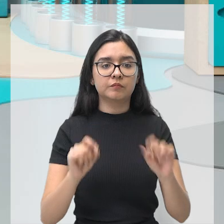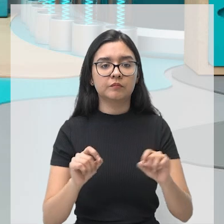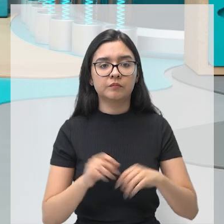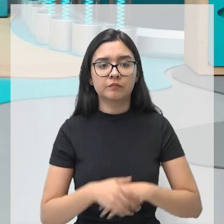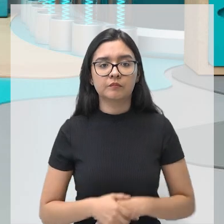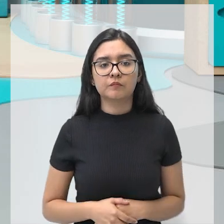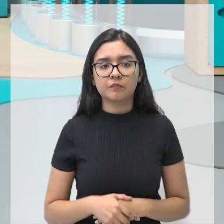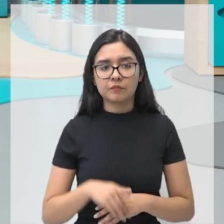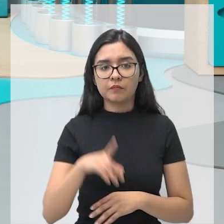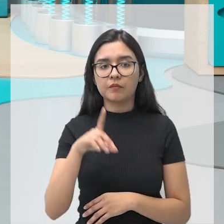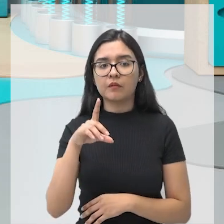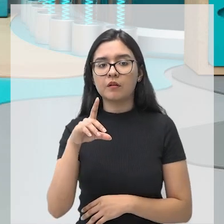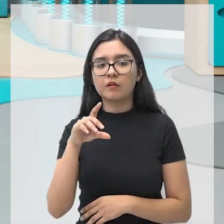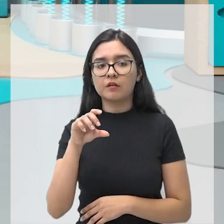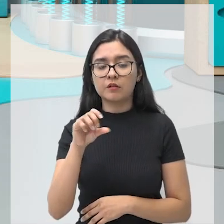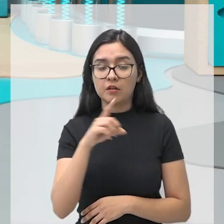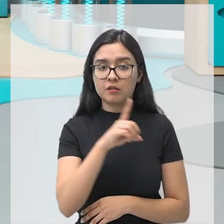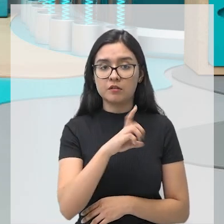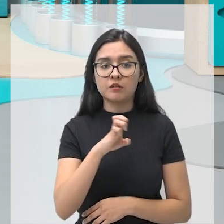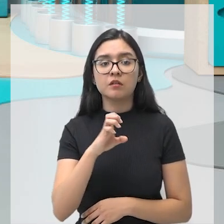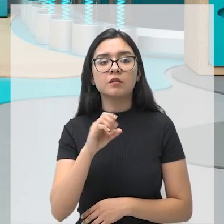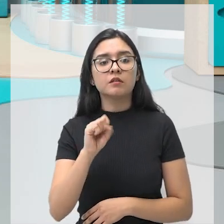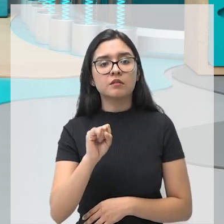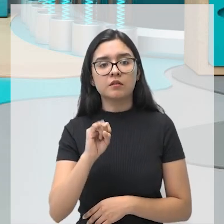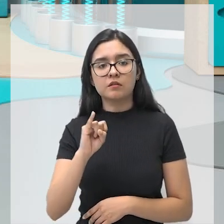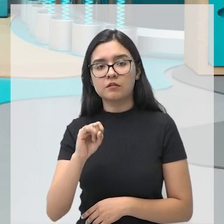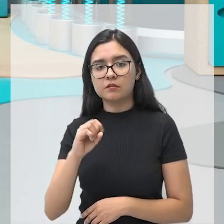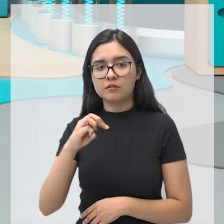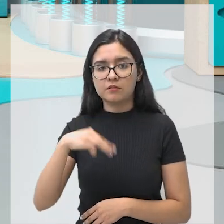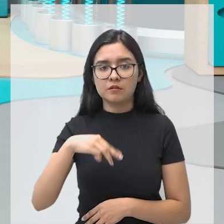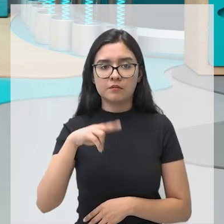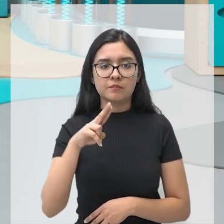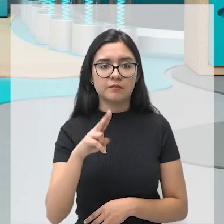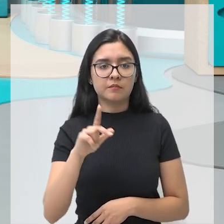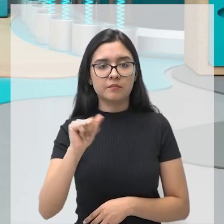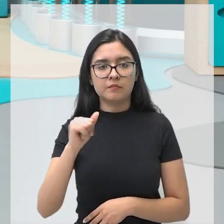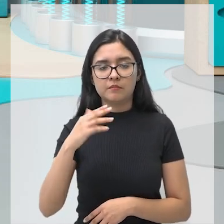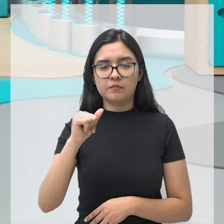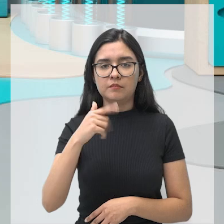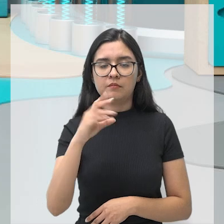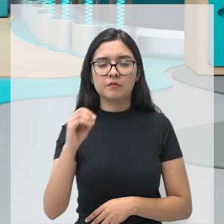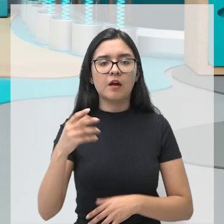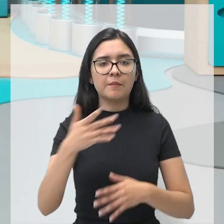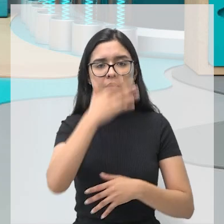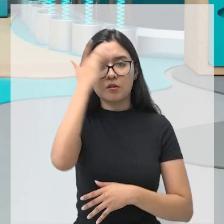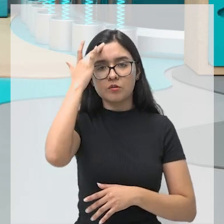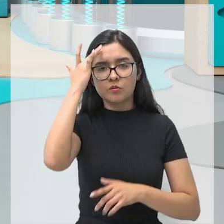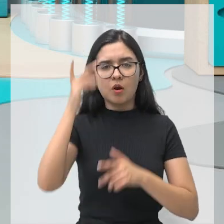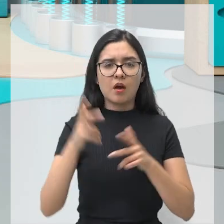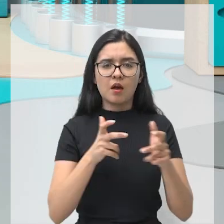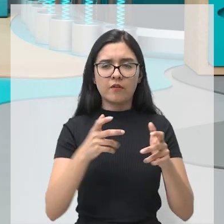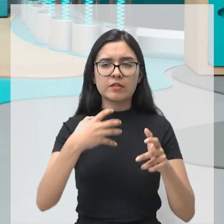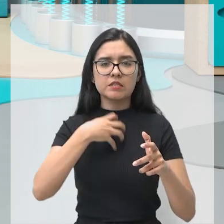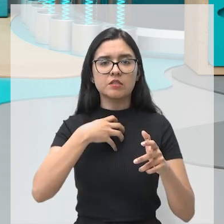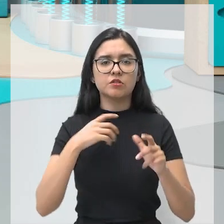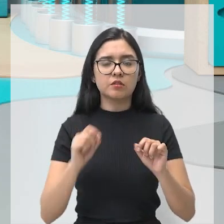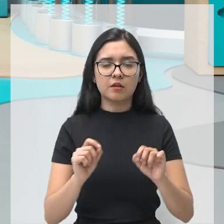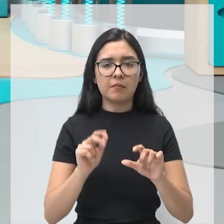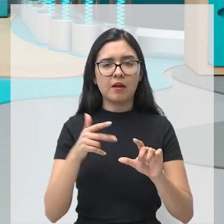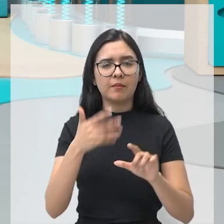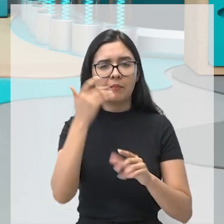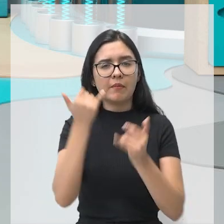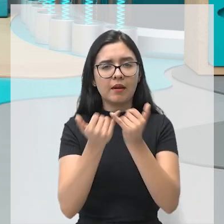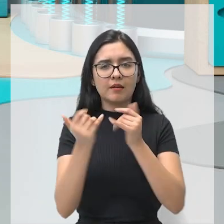né? Ele vai simular, né, os dispositivos que fazem com que o usuário tenha a sensação de que, de fato, está